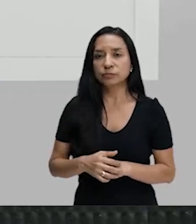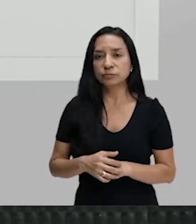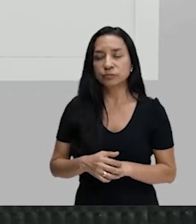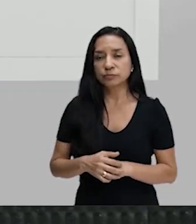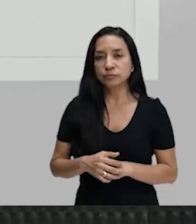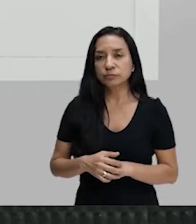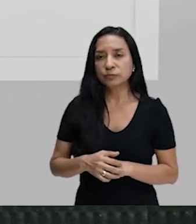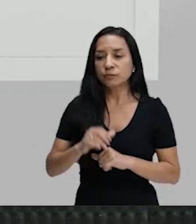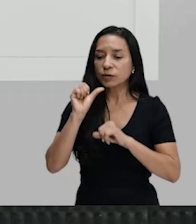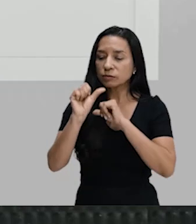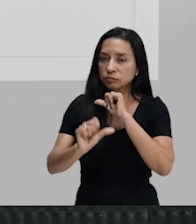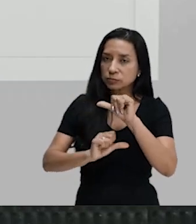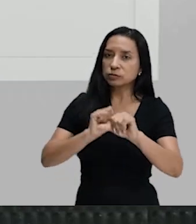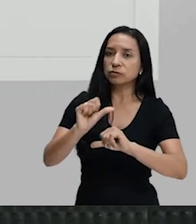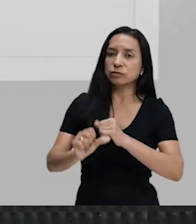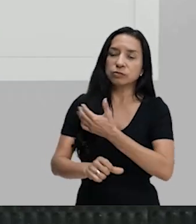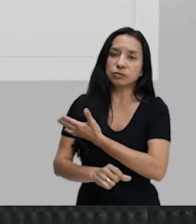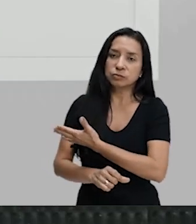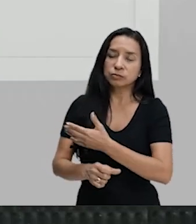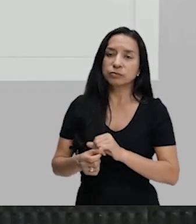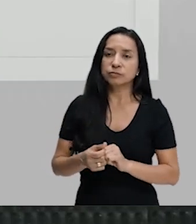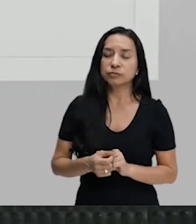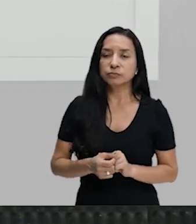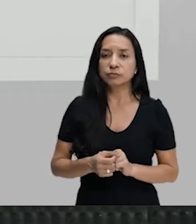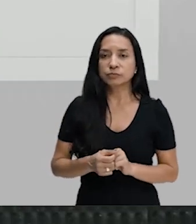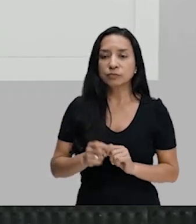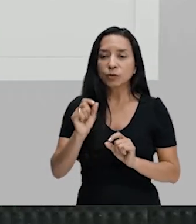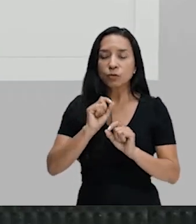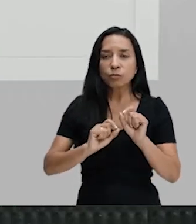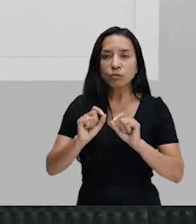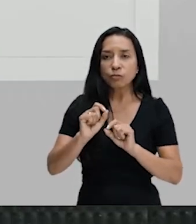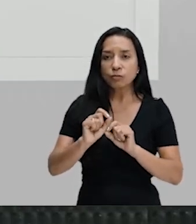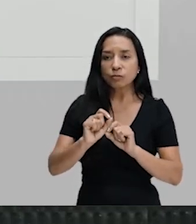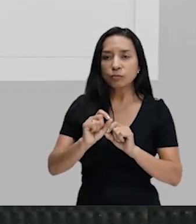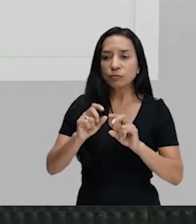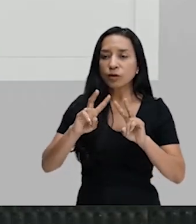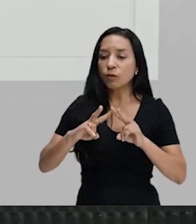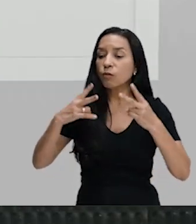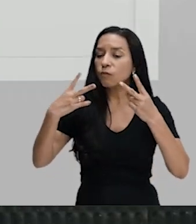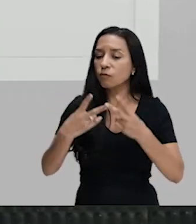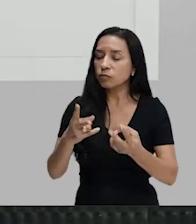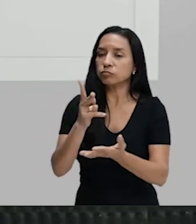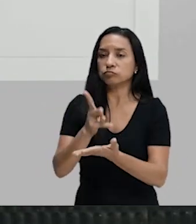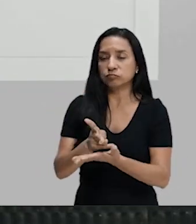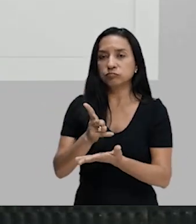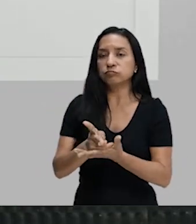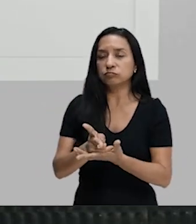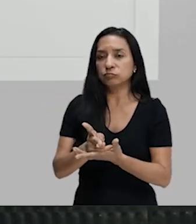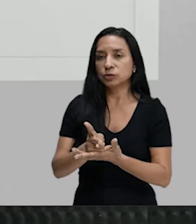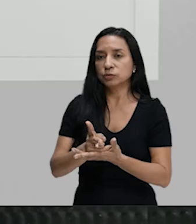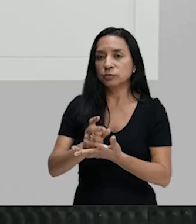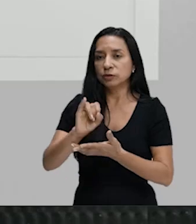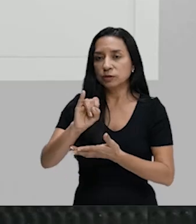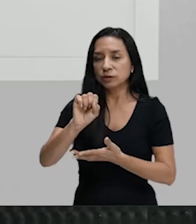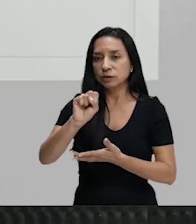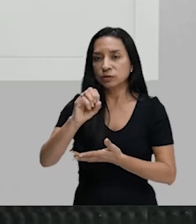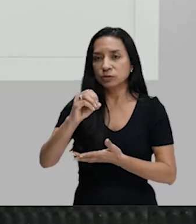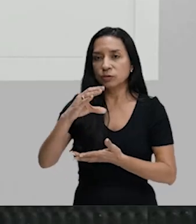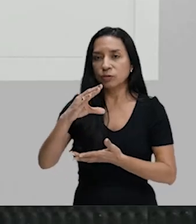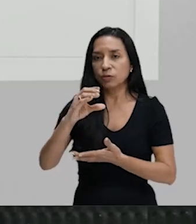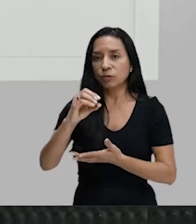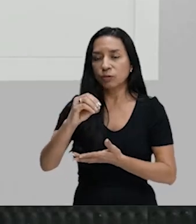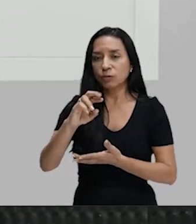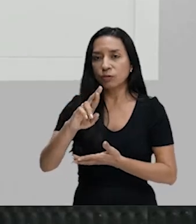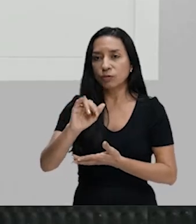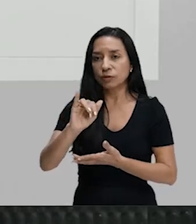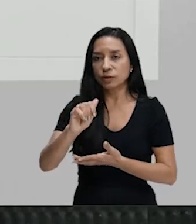Então, na transformação isocórica, ok? Isocórica é a volume constante, ok? Então,